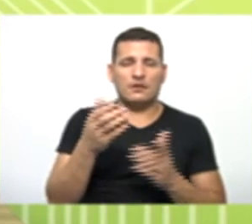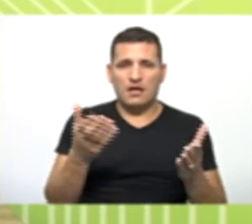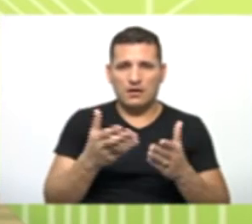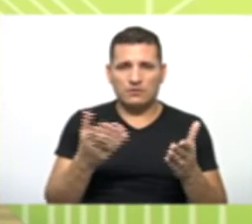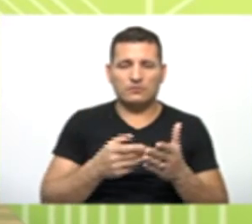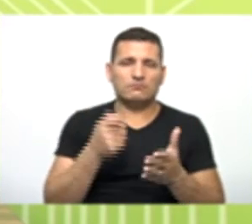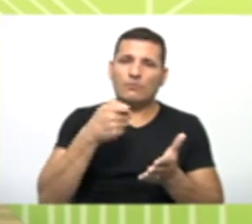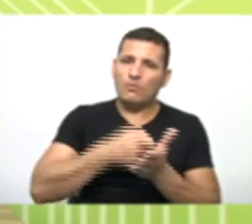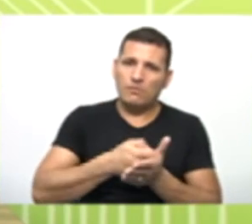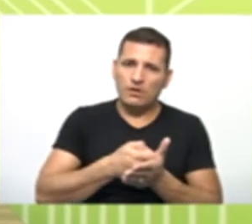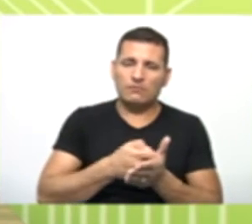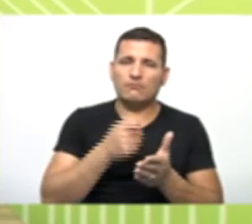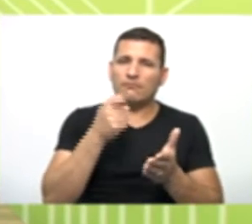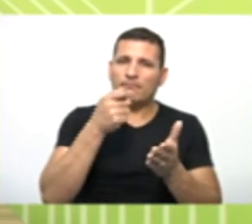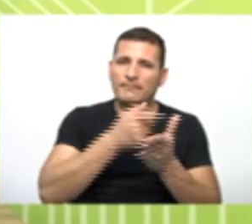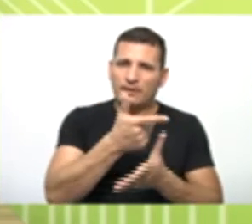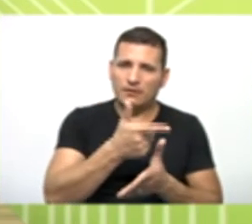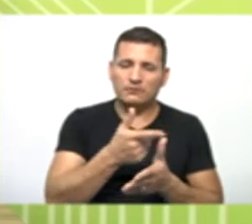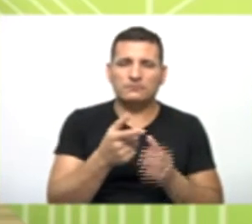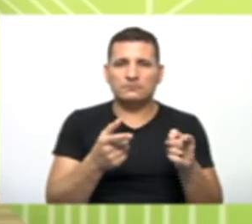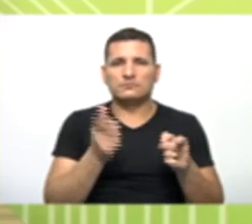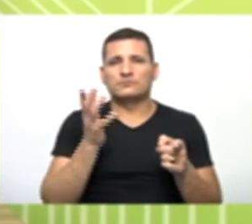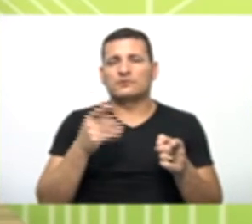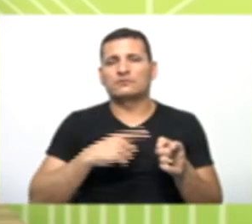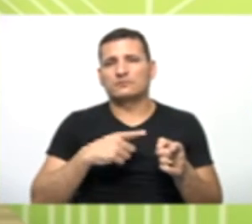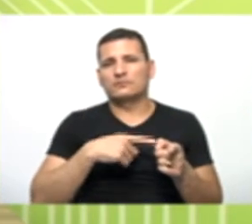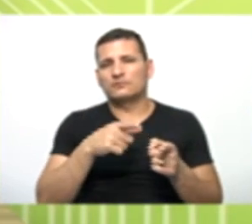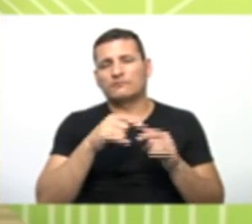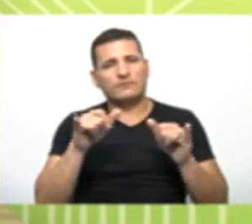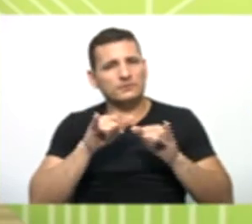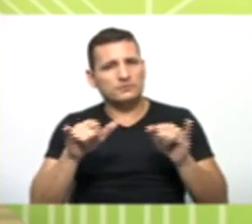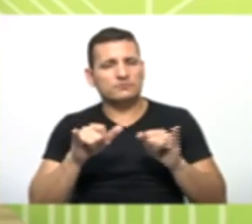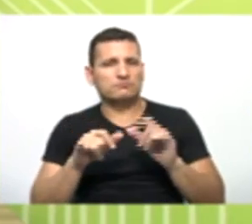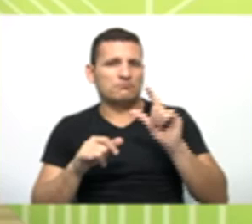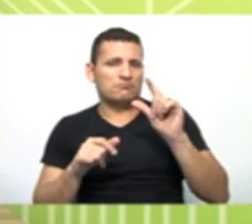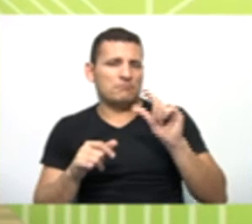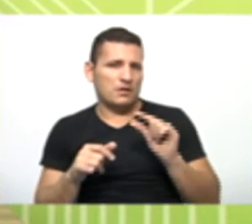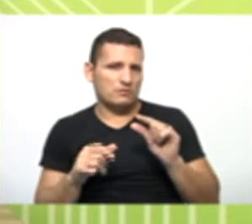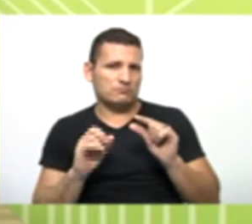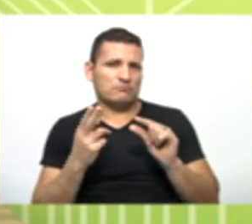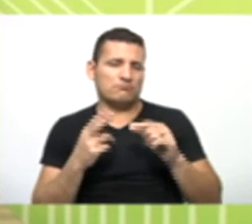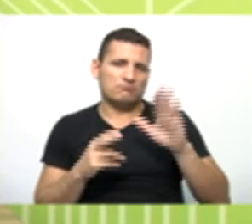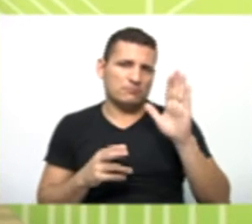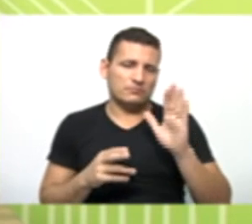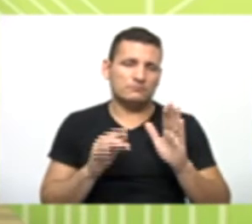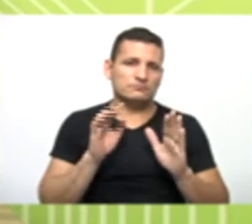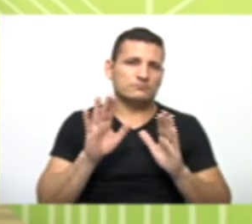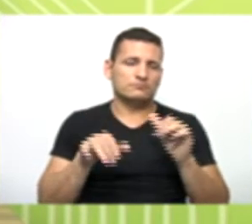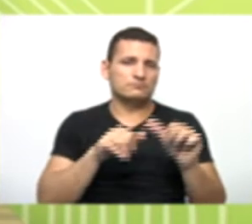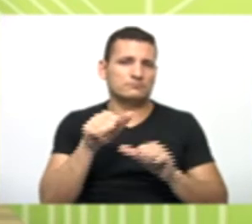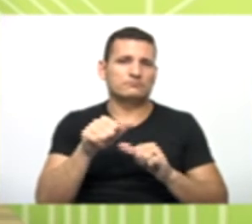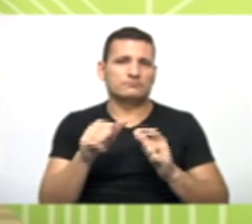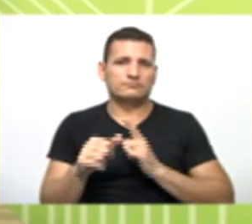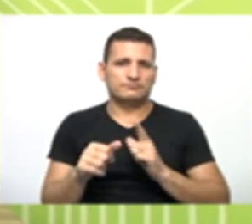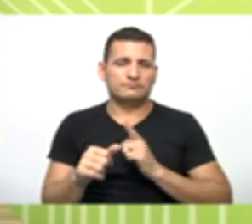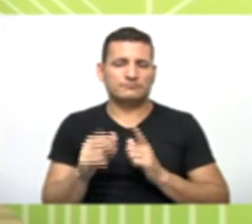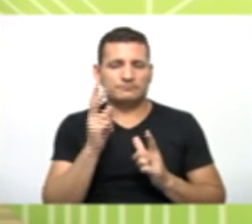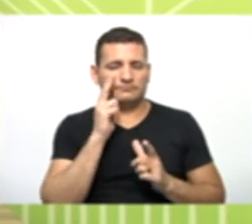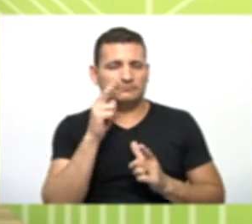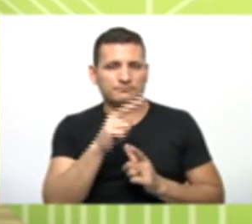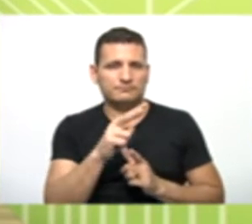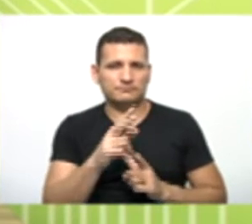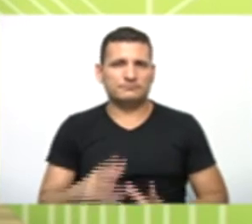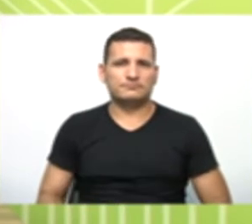a equação já tem uma informação a menos ou a mais. Então, muda isso. Vejam só as